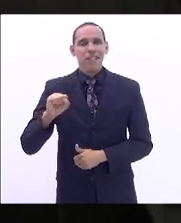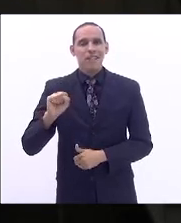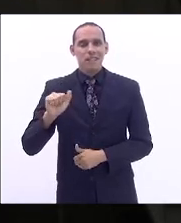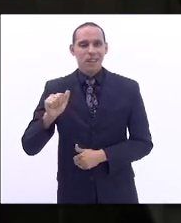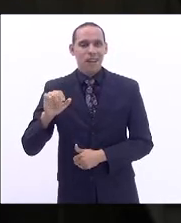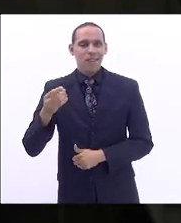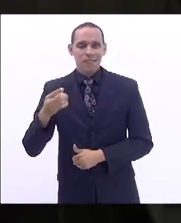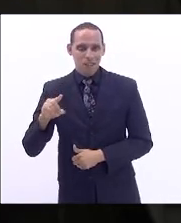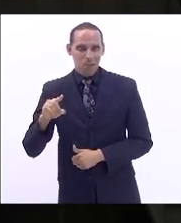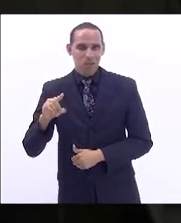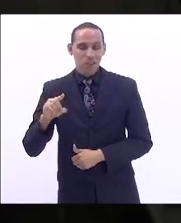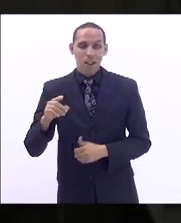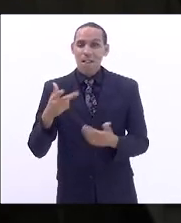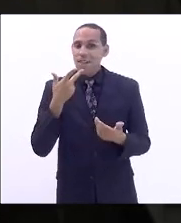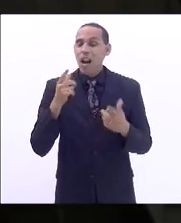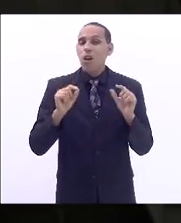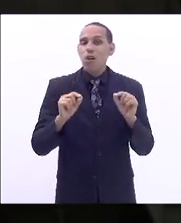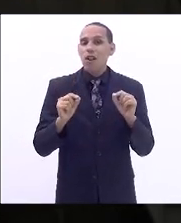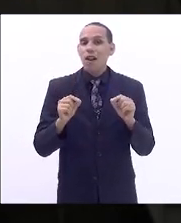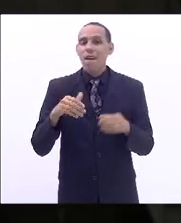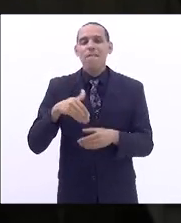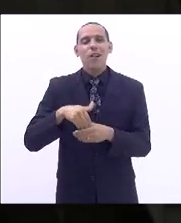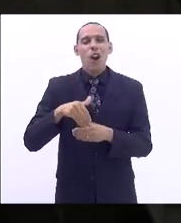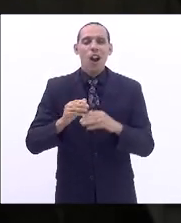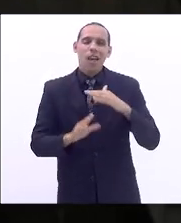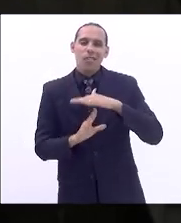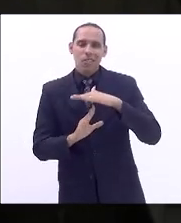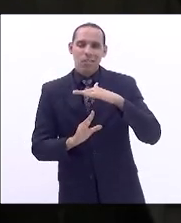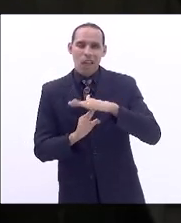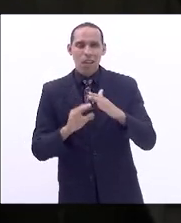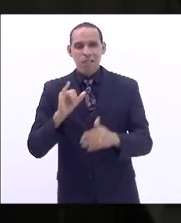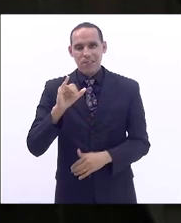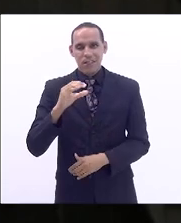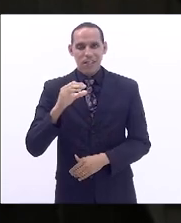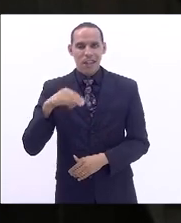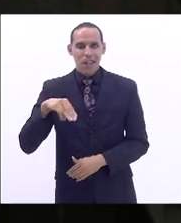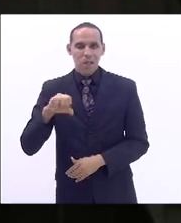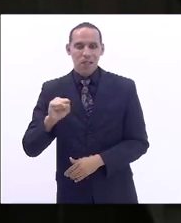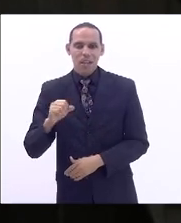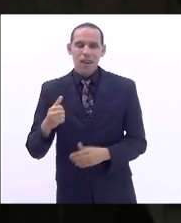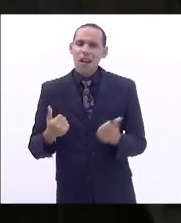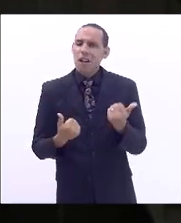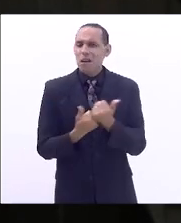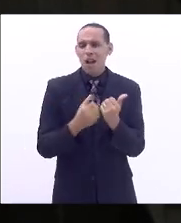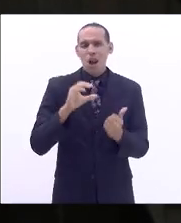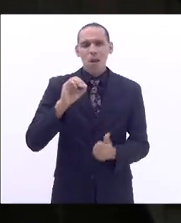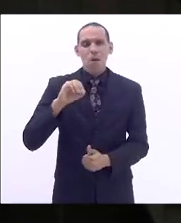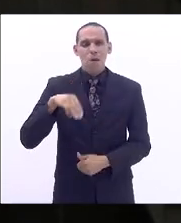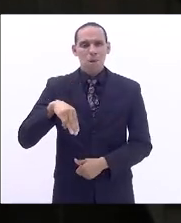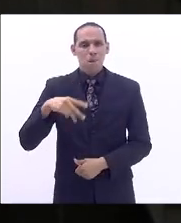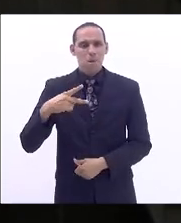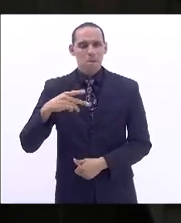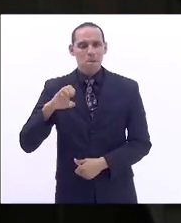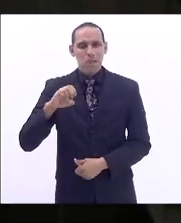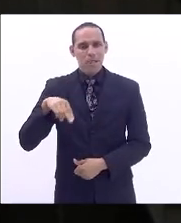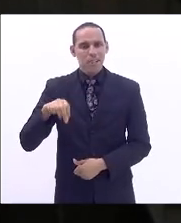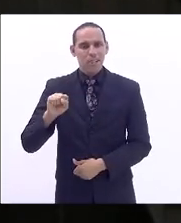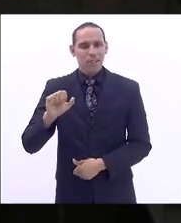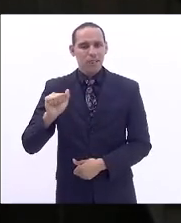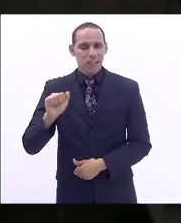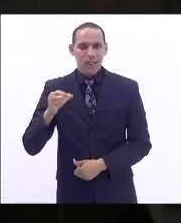ICMS o teto dos cms é desses desses setores falou de lo vem com a hora quem acredita em